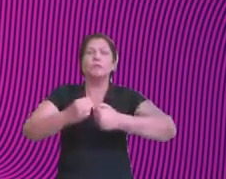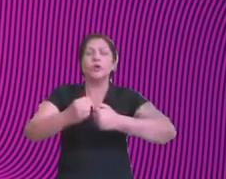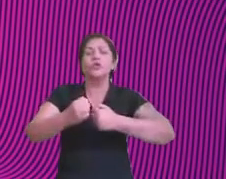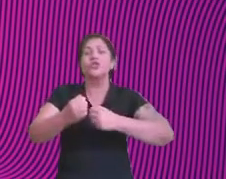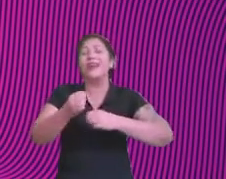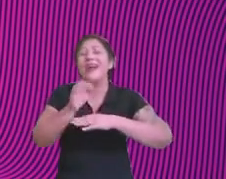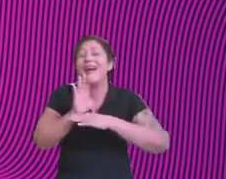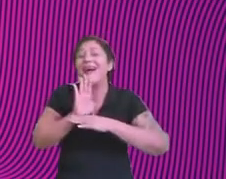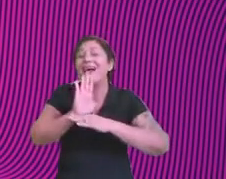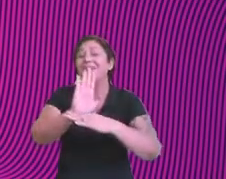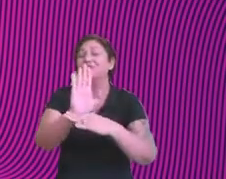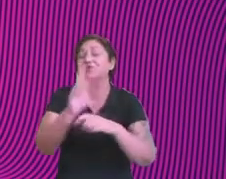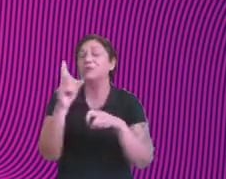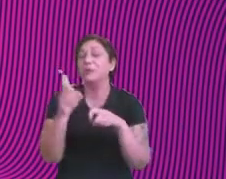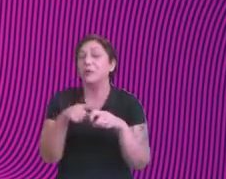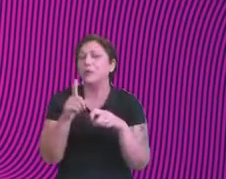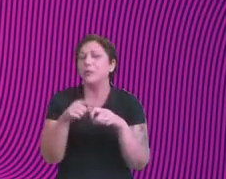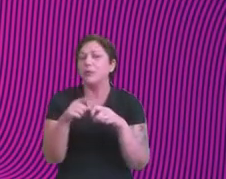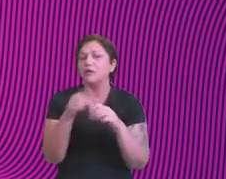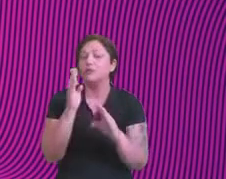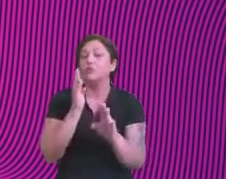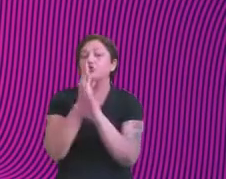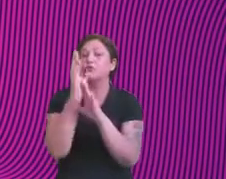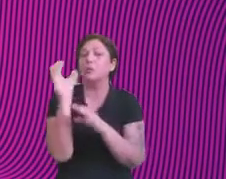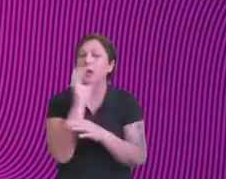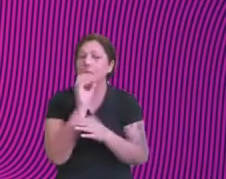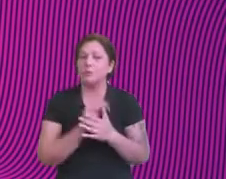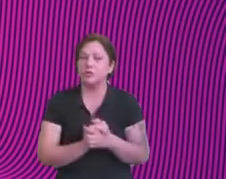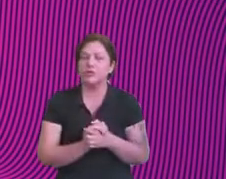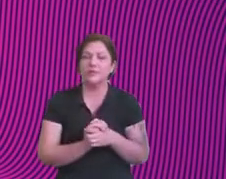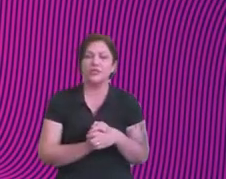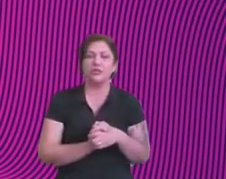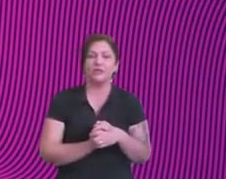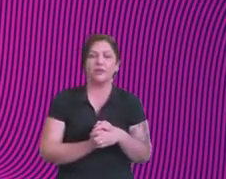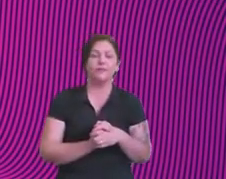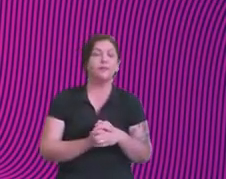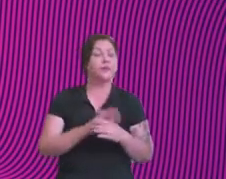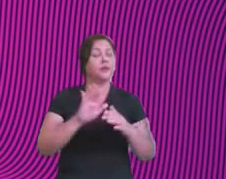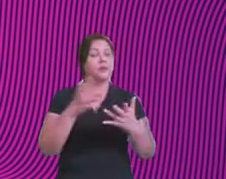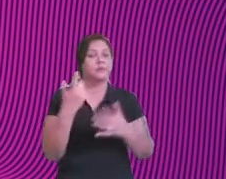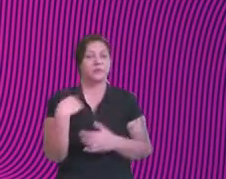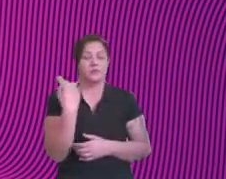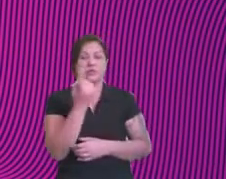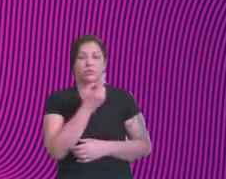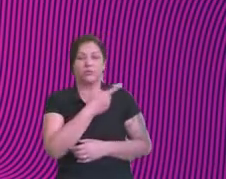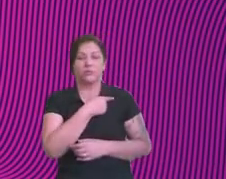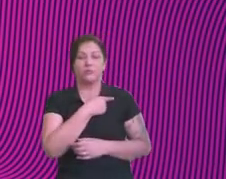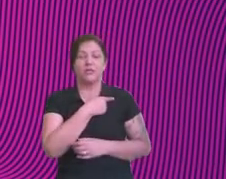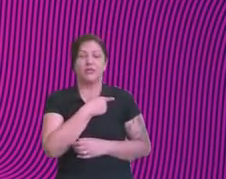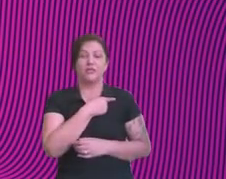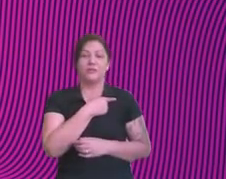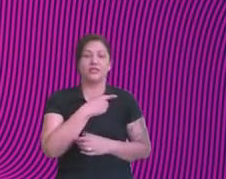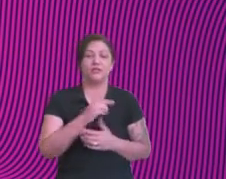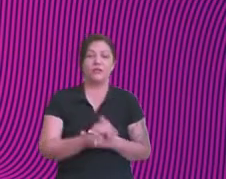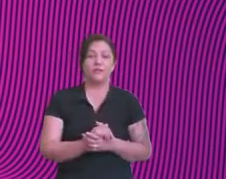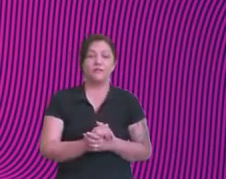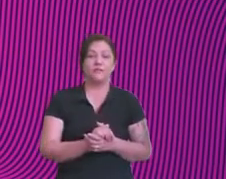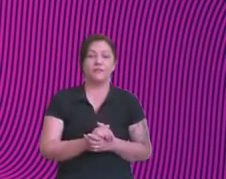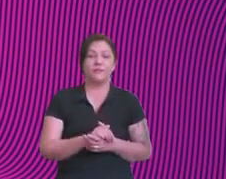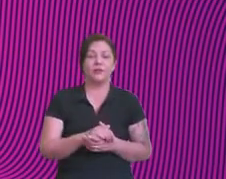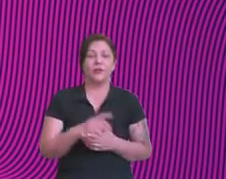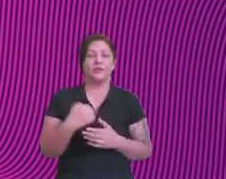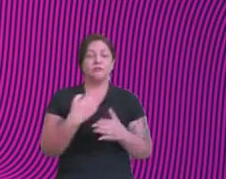Ana, falando em termos de carcinomatose, quando a gente vai na literatura buscar avaliação por método seccional, TC,